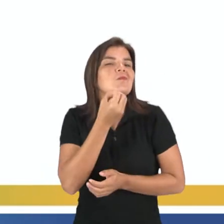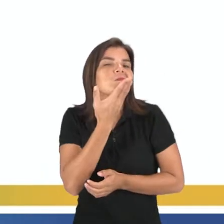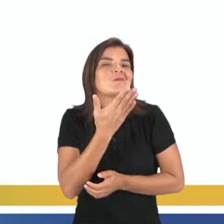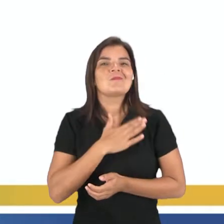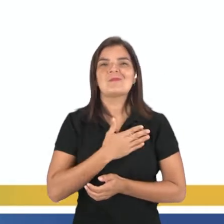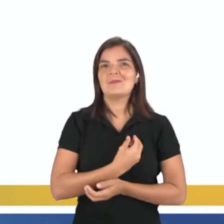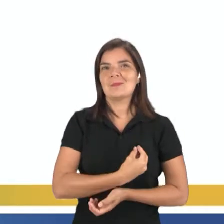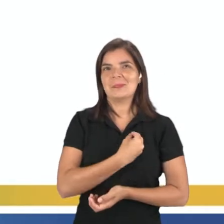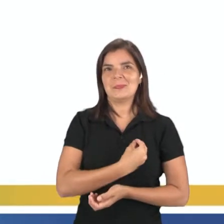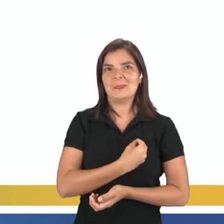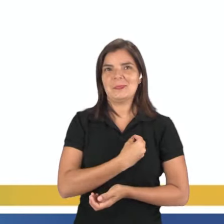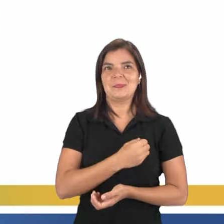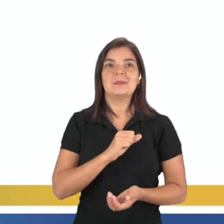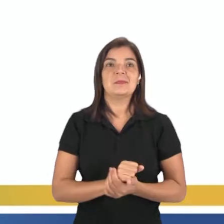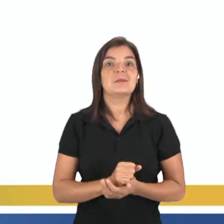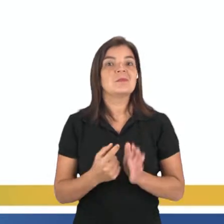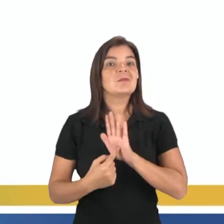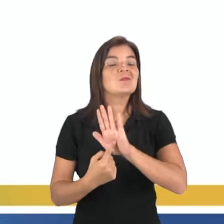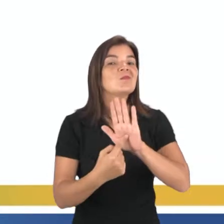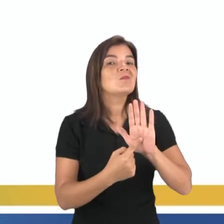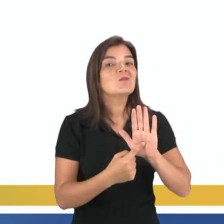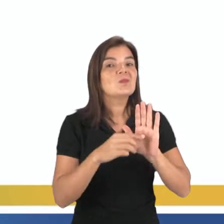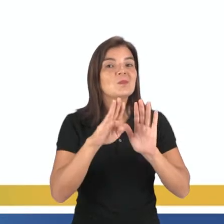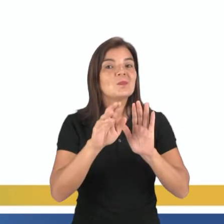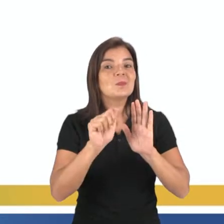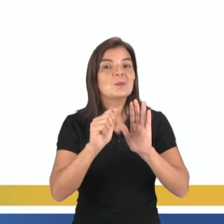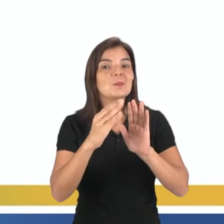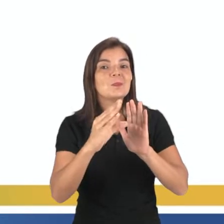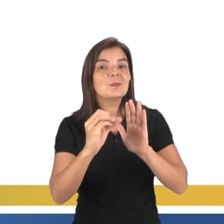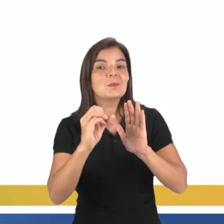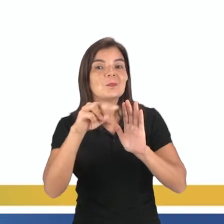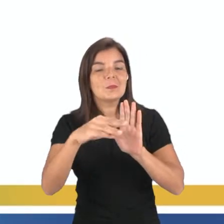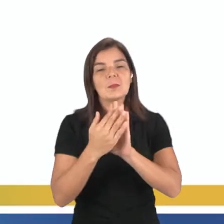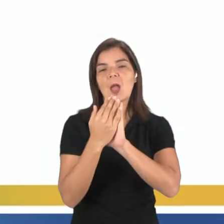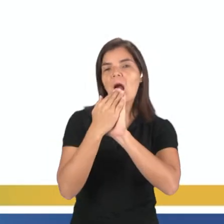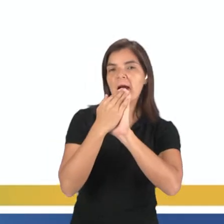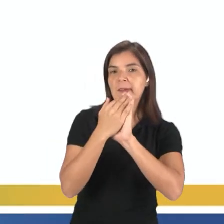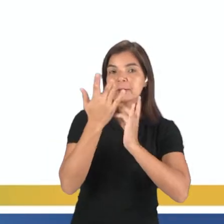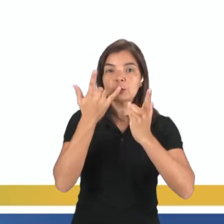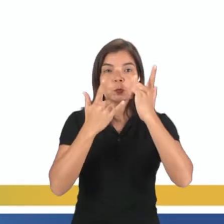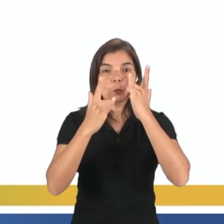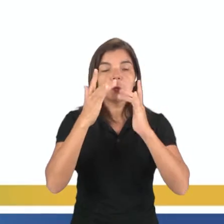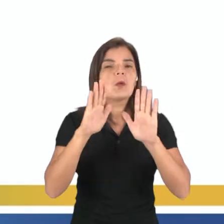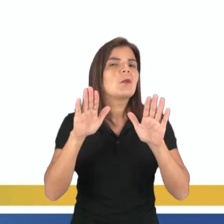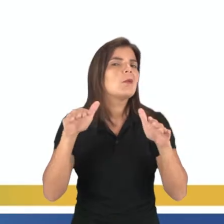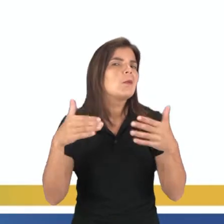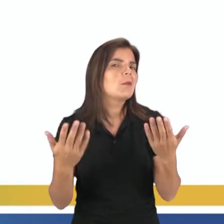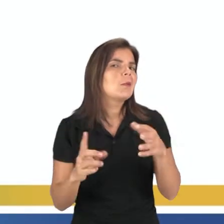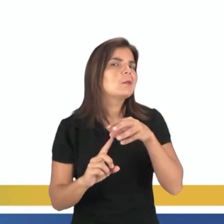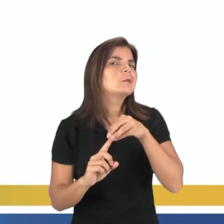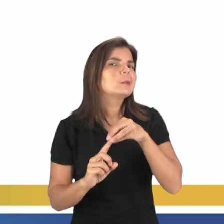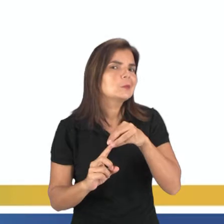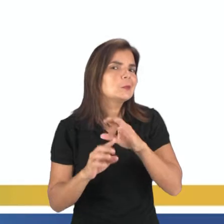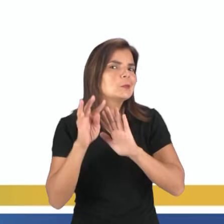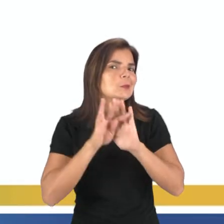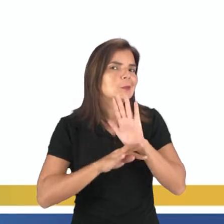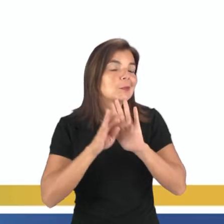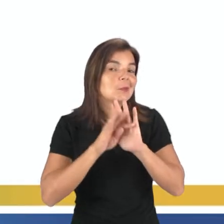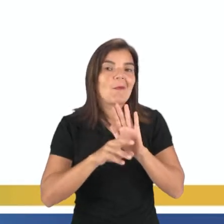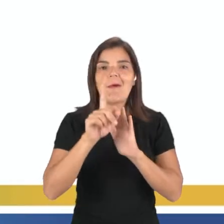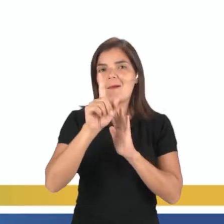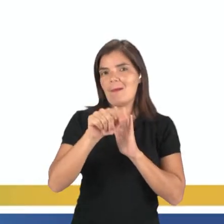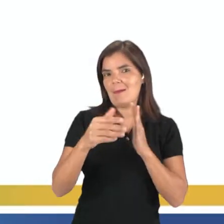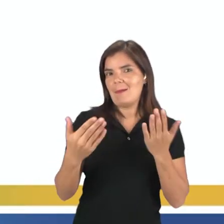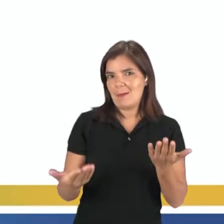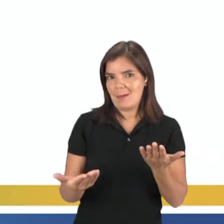vida, né? Tô de bacon, mostrando aí um sanduíche bem atrativo. Qual é o objetivo desse texto? Esse